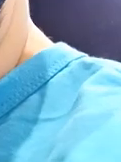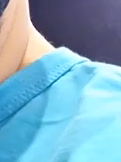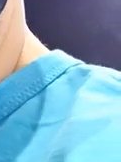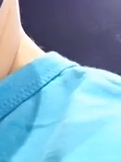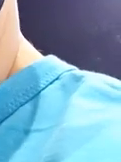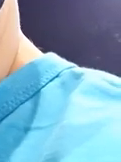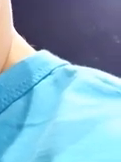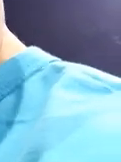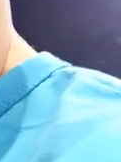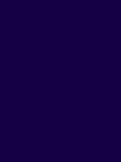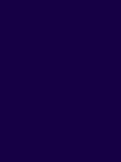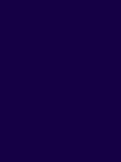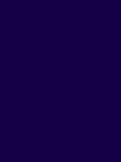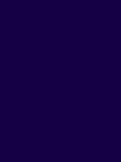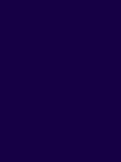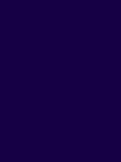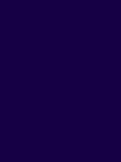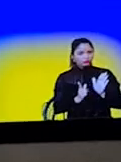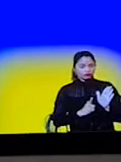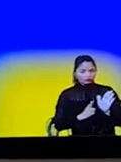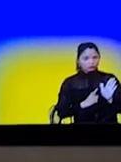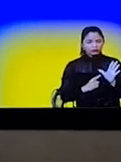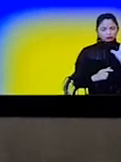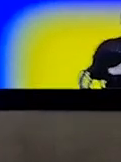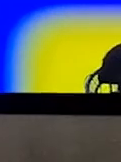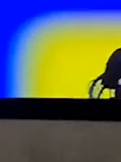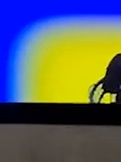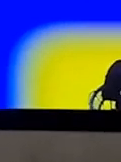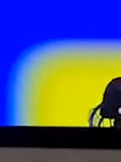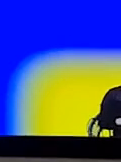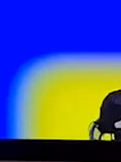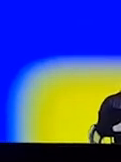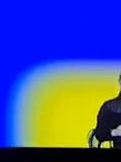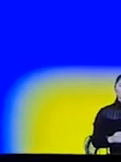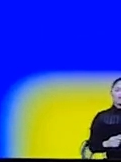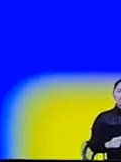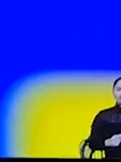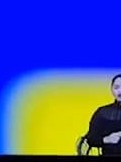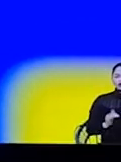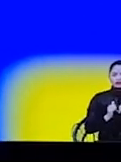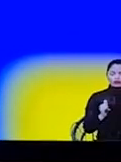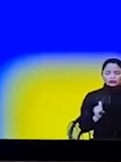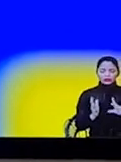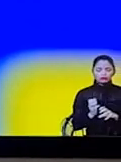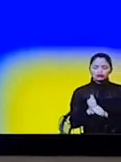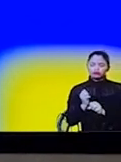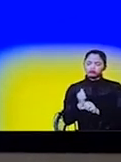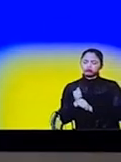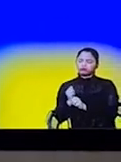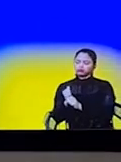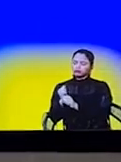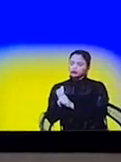gente aí que tem muita coisa legal ainda para eu ver. Fred comentou, a gente faz muita conta, né? A gente faz muita conta e